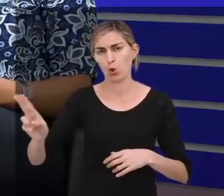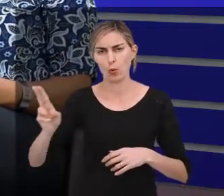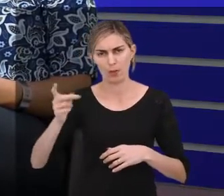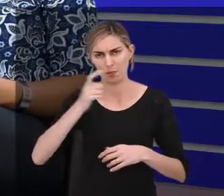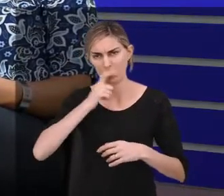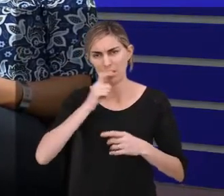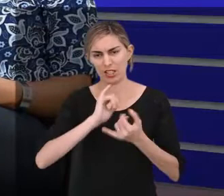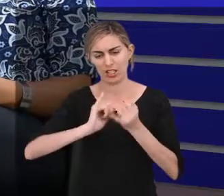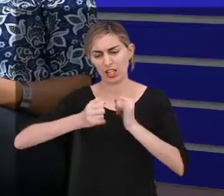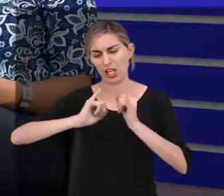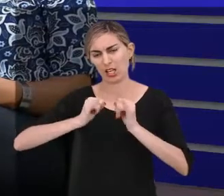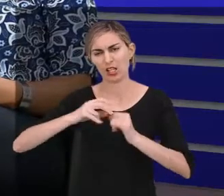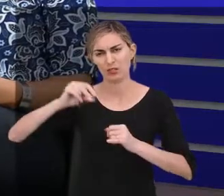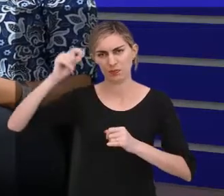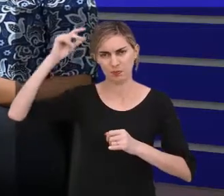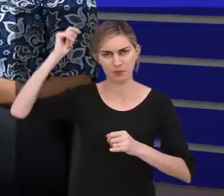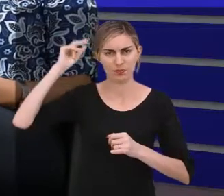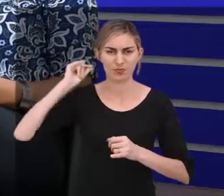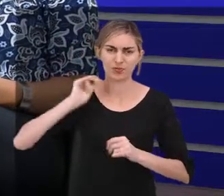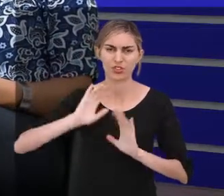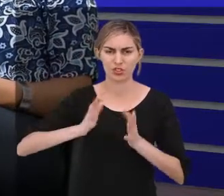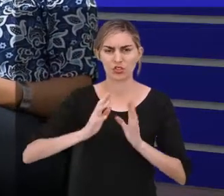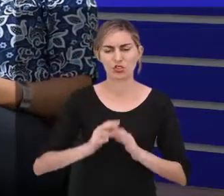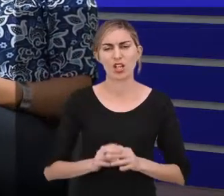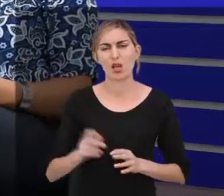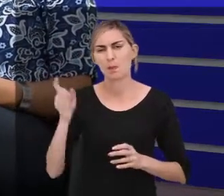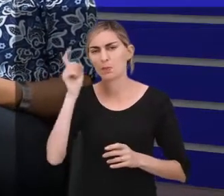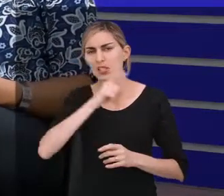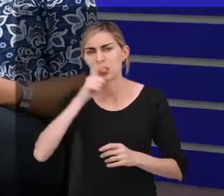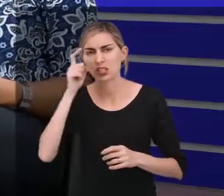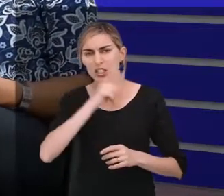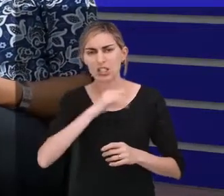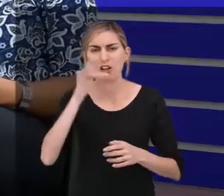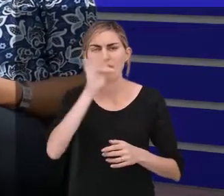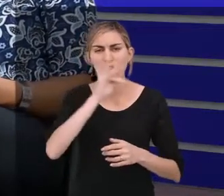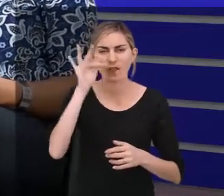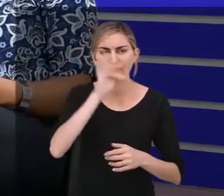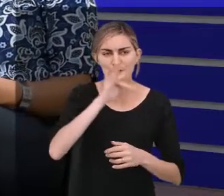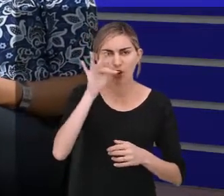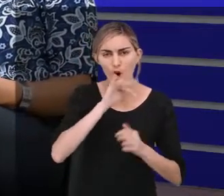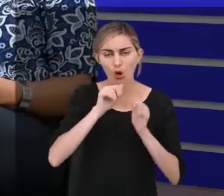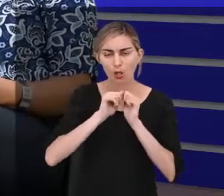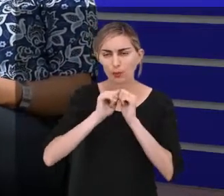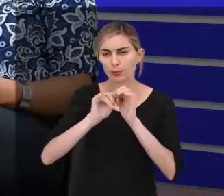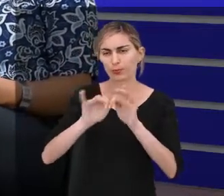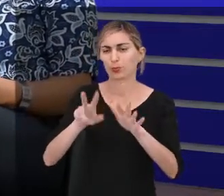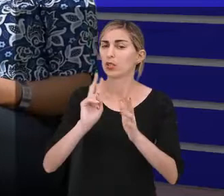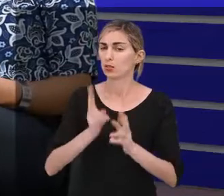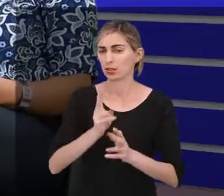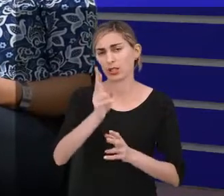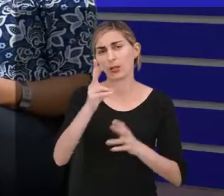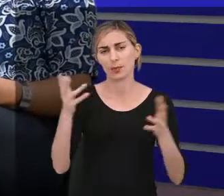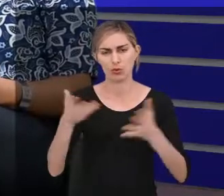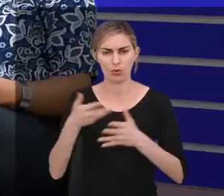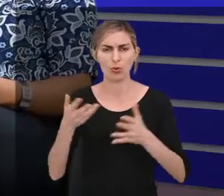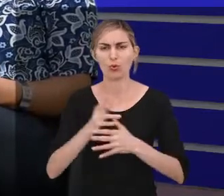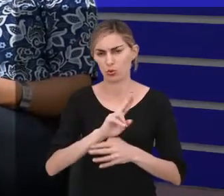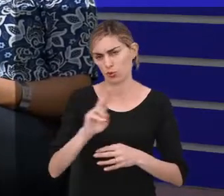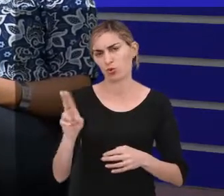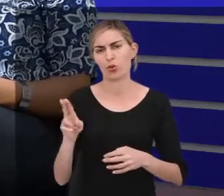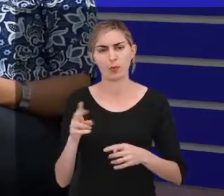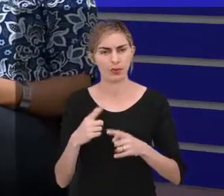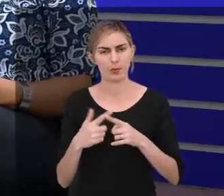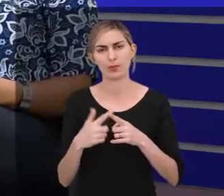ela já acontece há muito tempo, né? São as mentiras, são as fofocas, elas sempre aconteceram. Mas hoje a gente dá esse